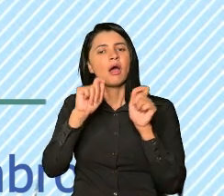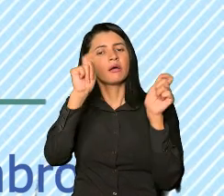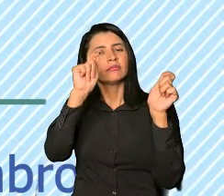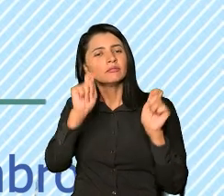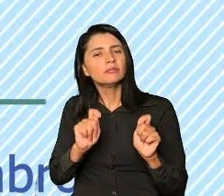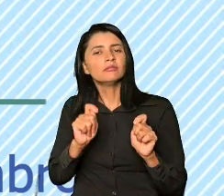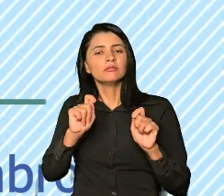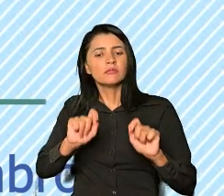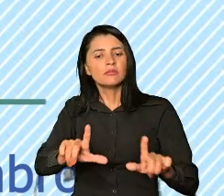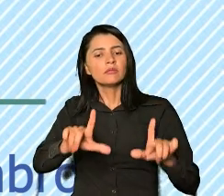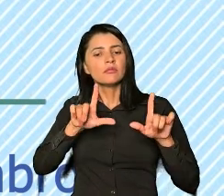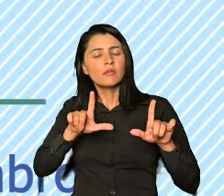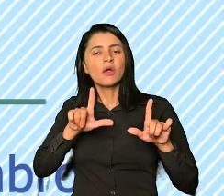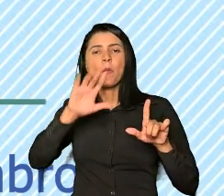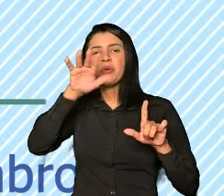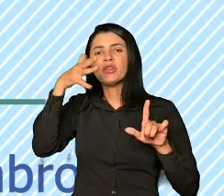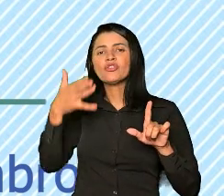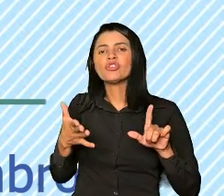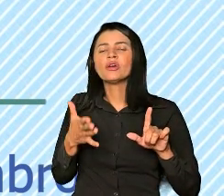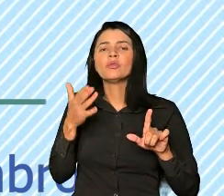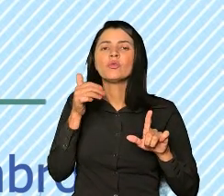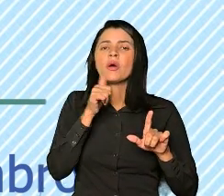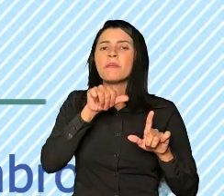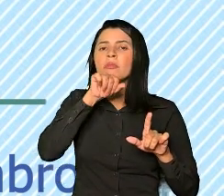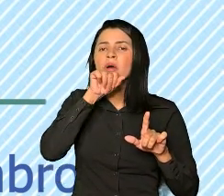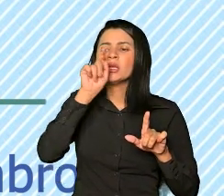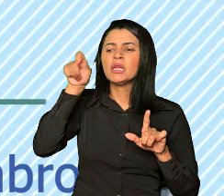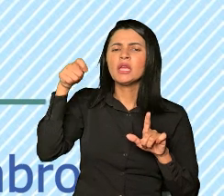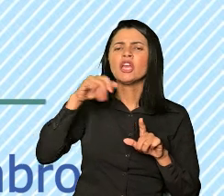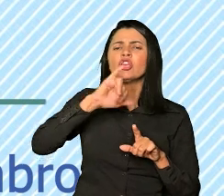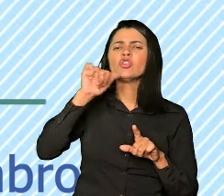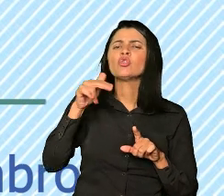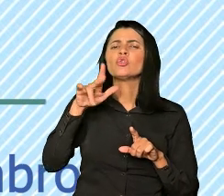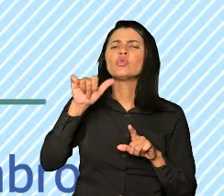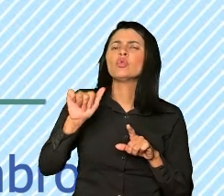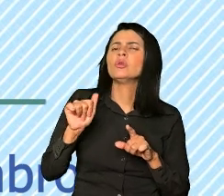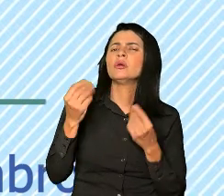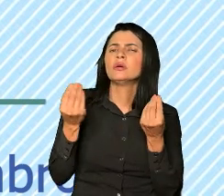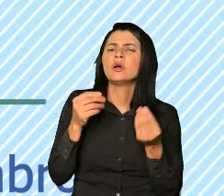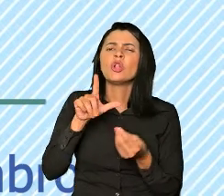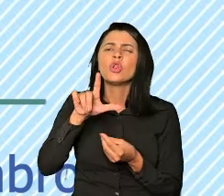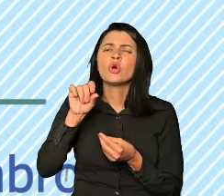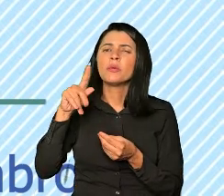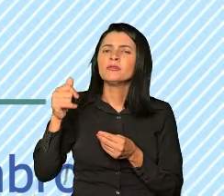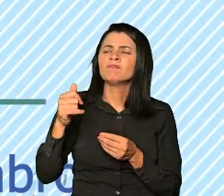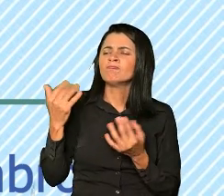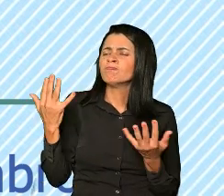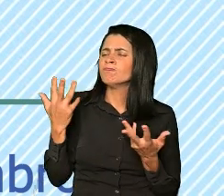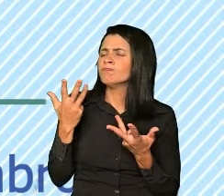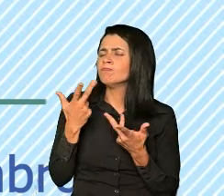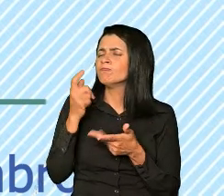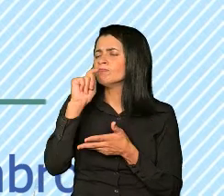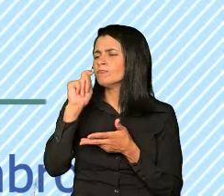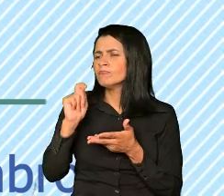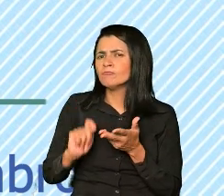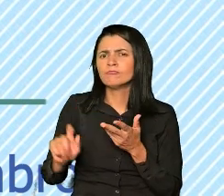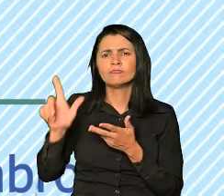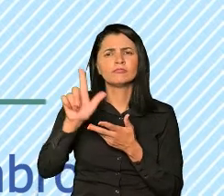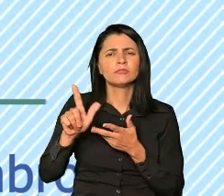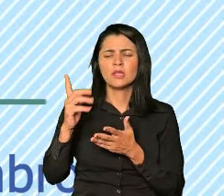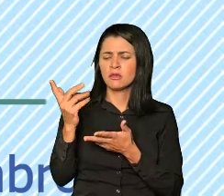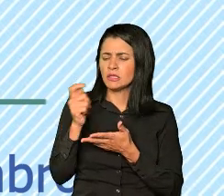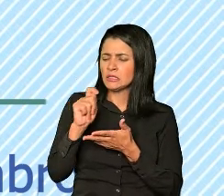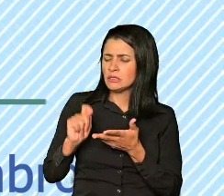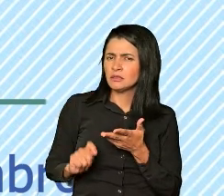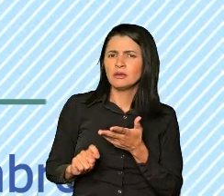busto em homenagem à mãe. E quem foi Júlia Lopes para merecer essa homenagem? Uma grande escritora, a maior